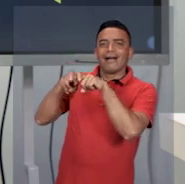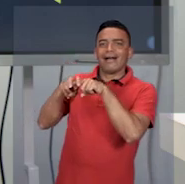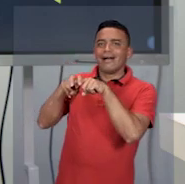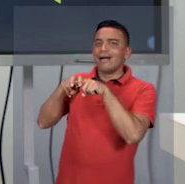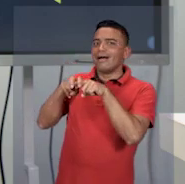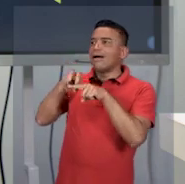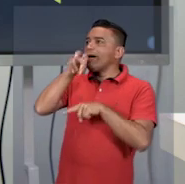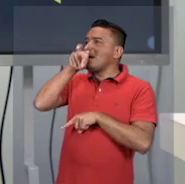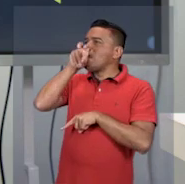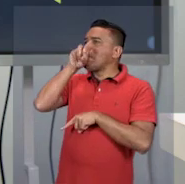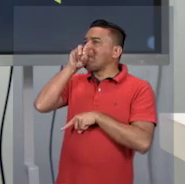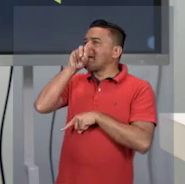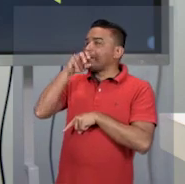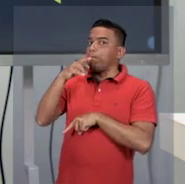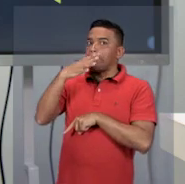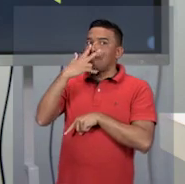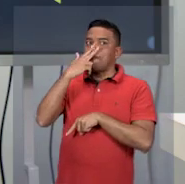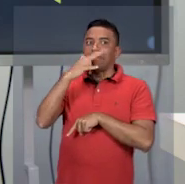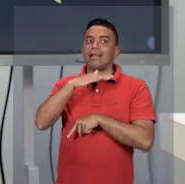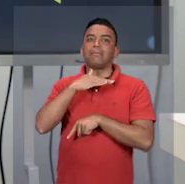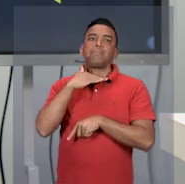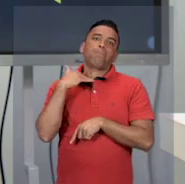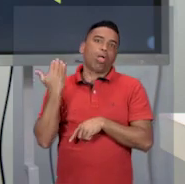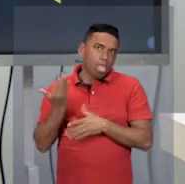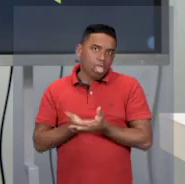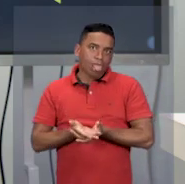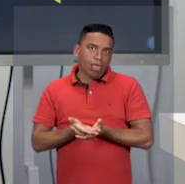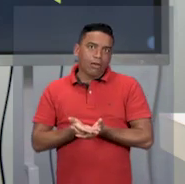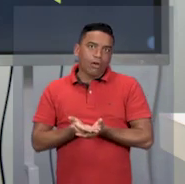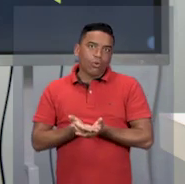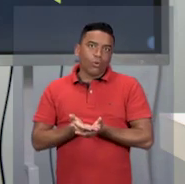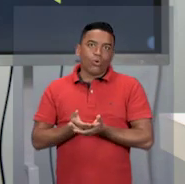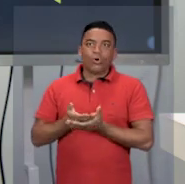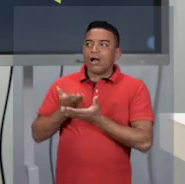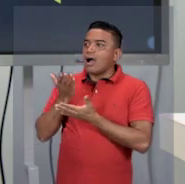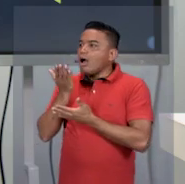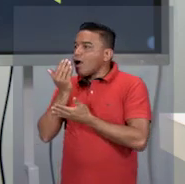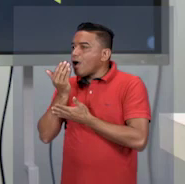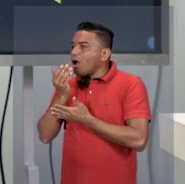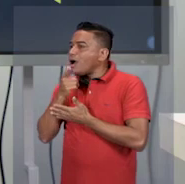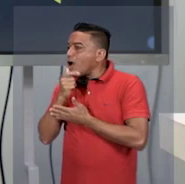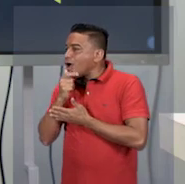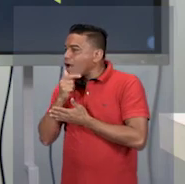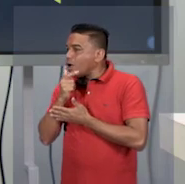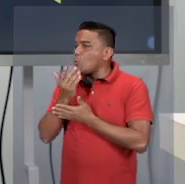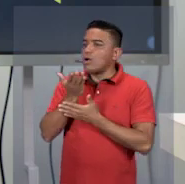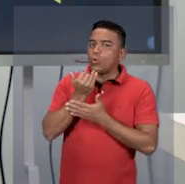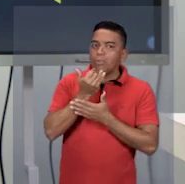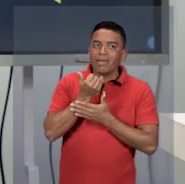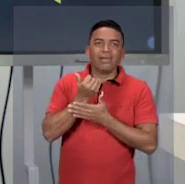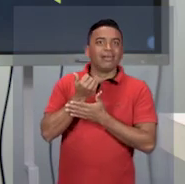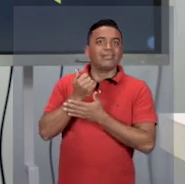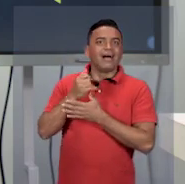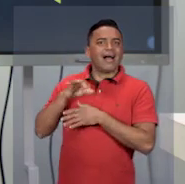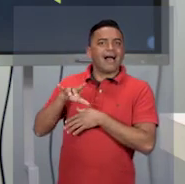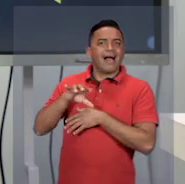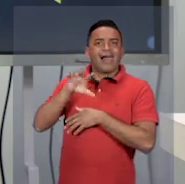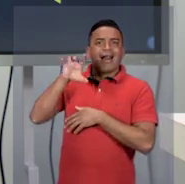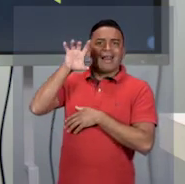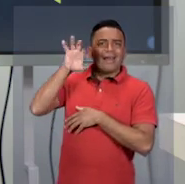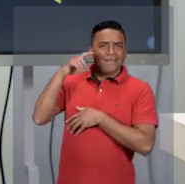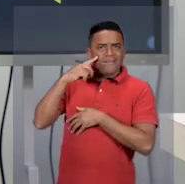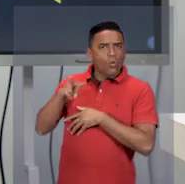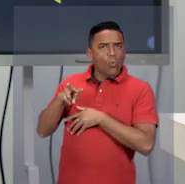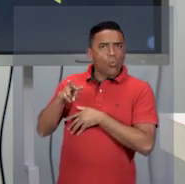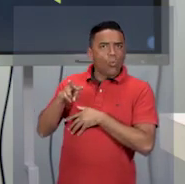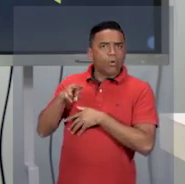morreu, e as vasilhas dele de água e de comida com teia de aranha. Então aqui, pela